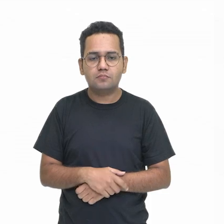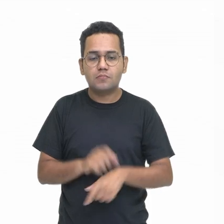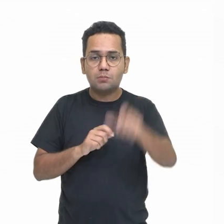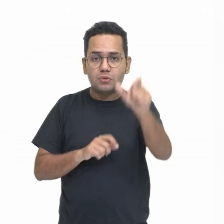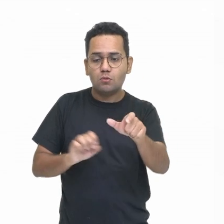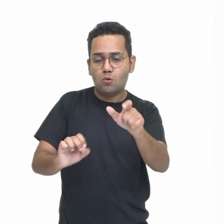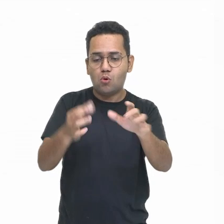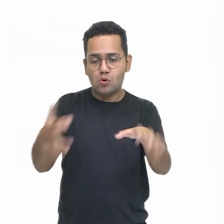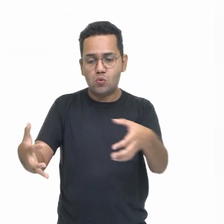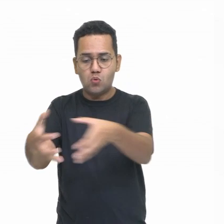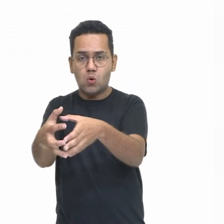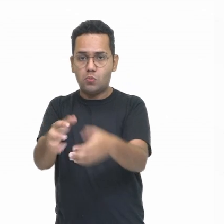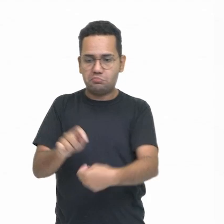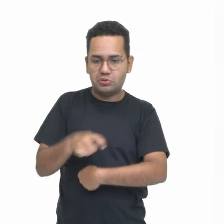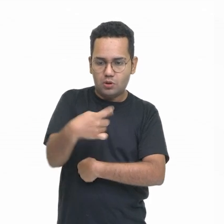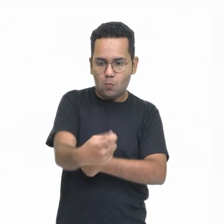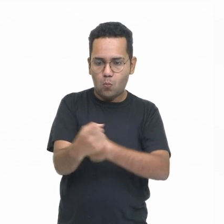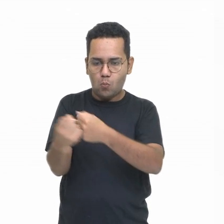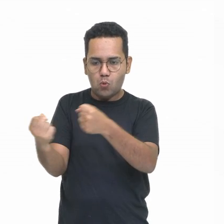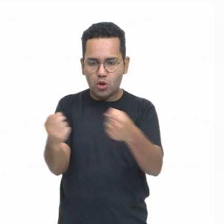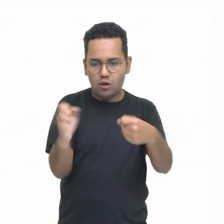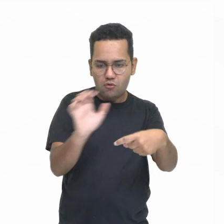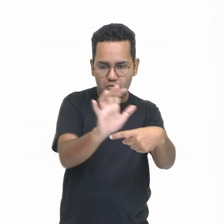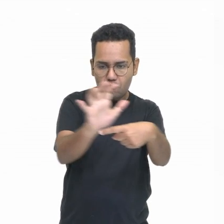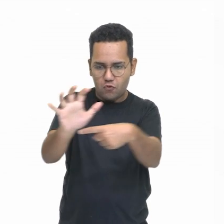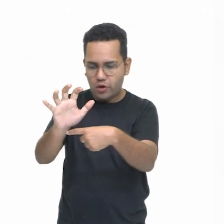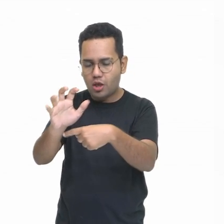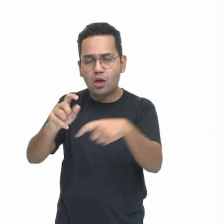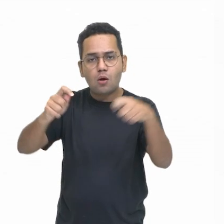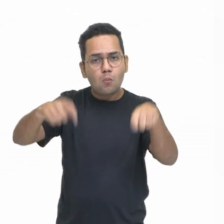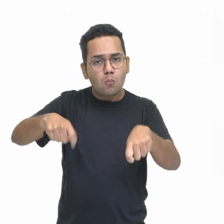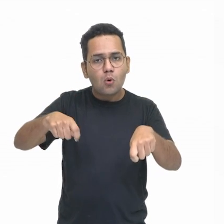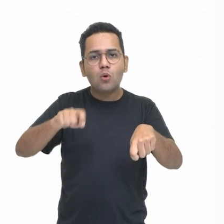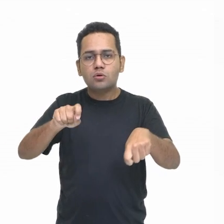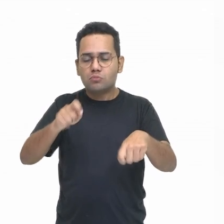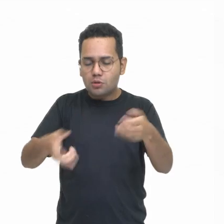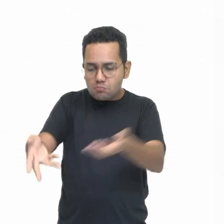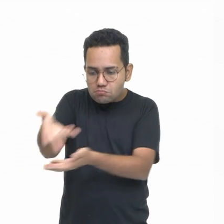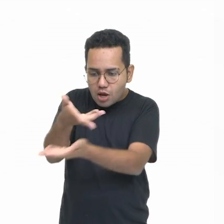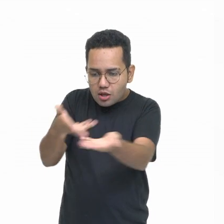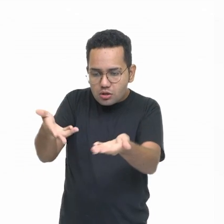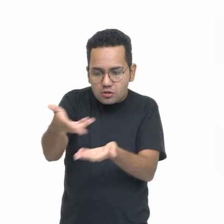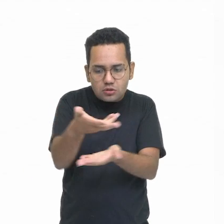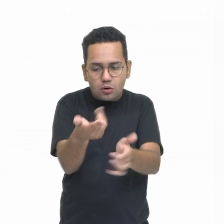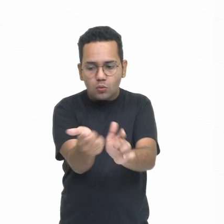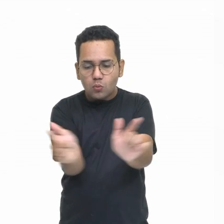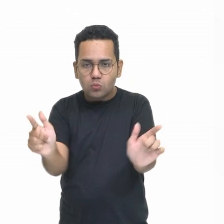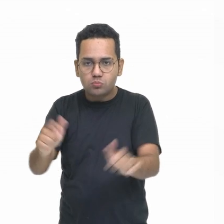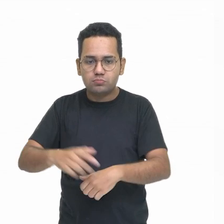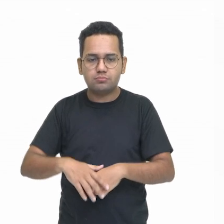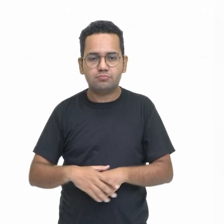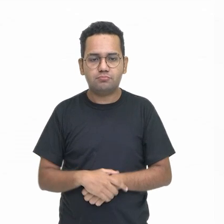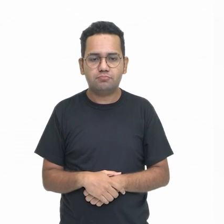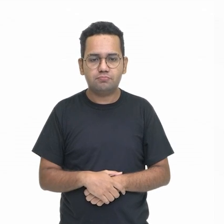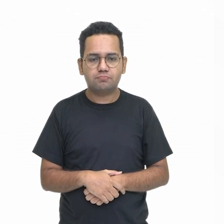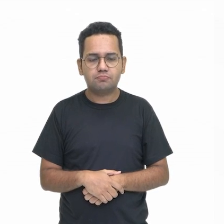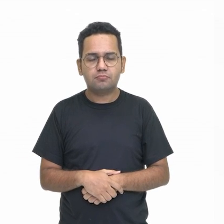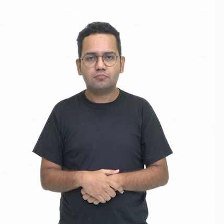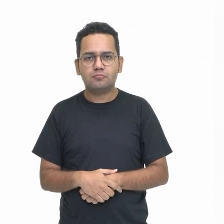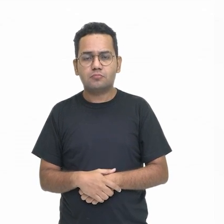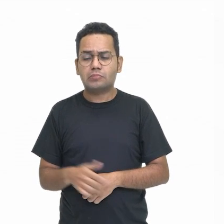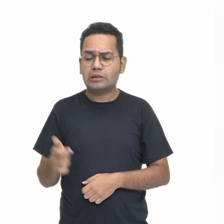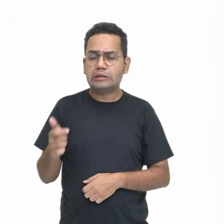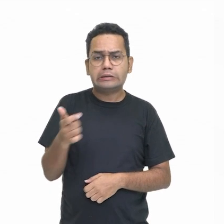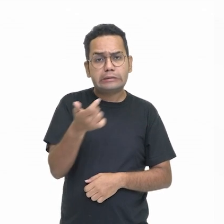grupo poder e você legitima, né, o poder sobre os demais. E ele é não